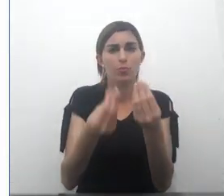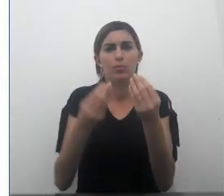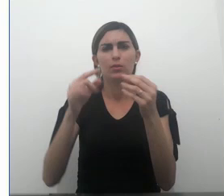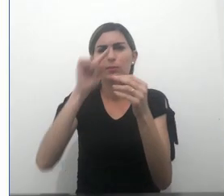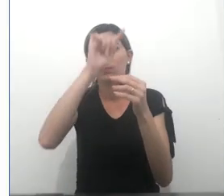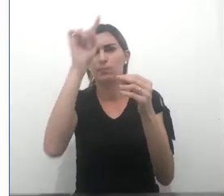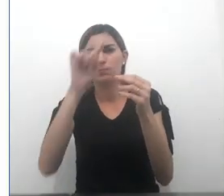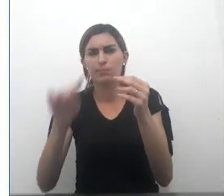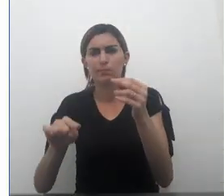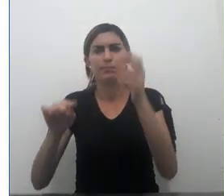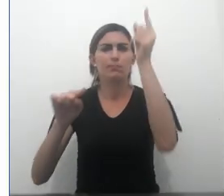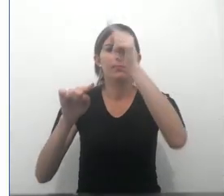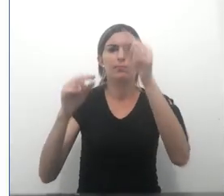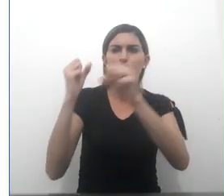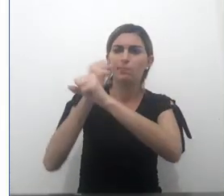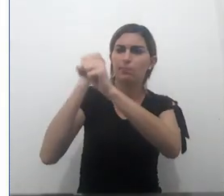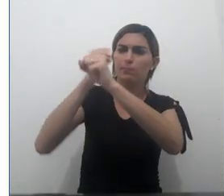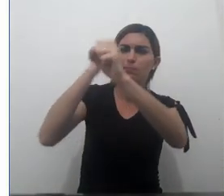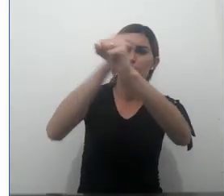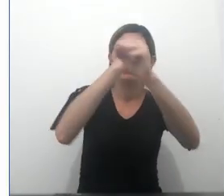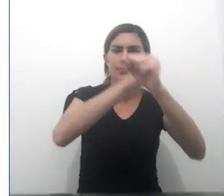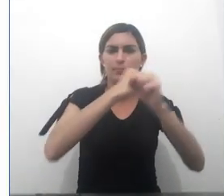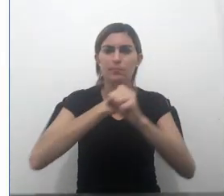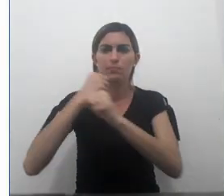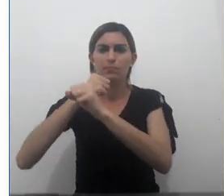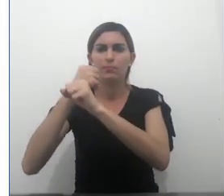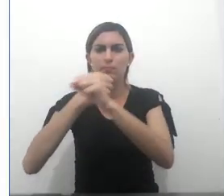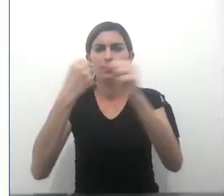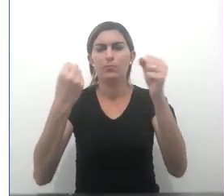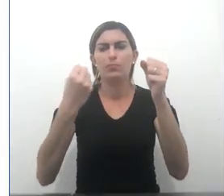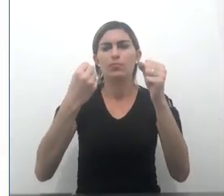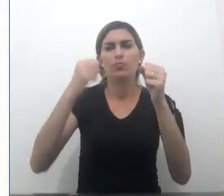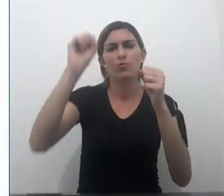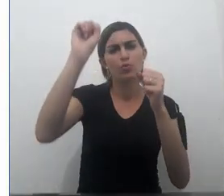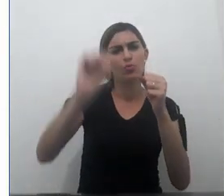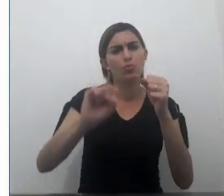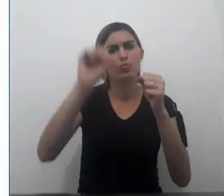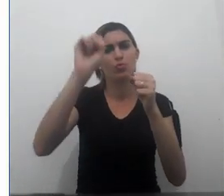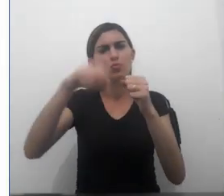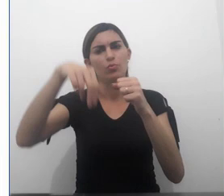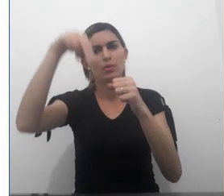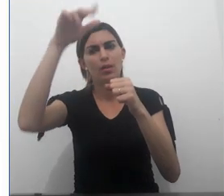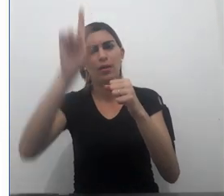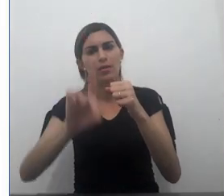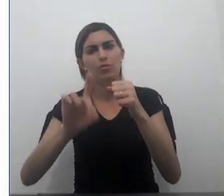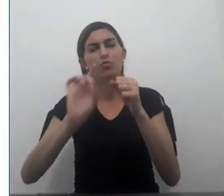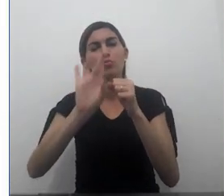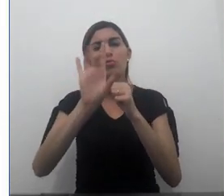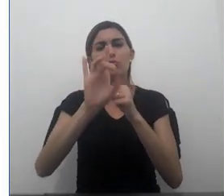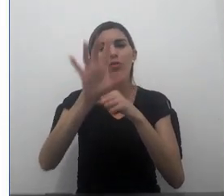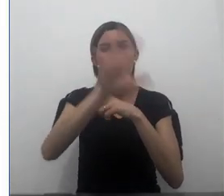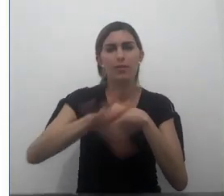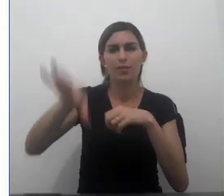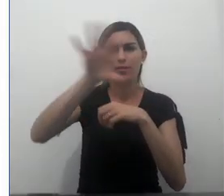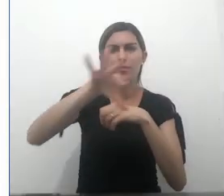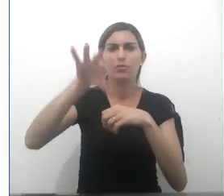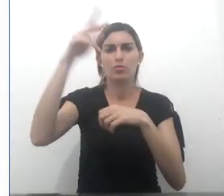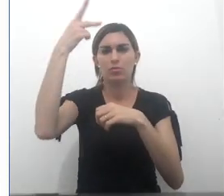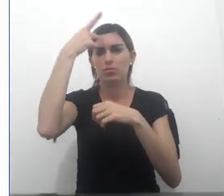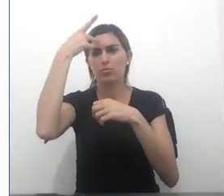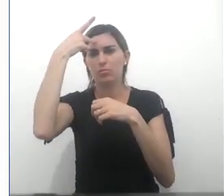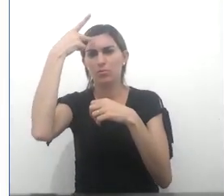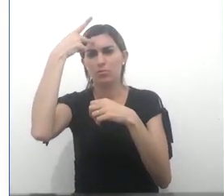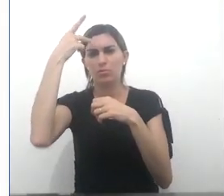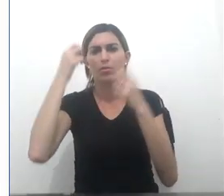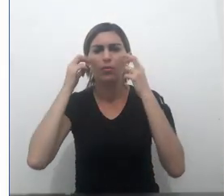muitas linhas férreas em construção, né? Com malha sul, malha sudeste. Então, só no